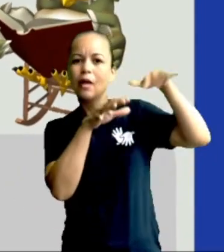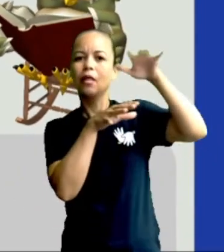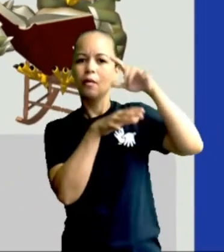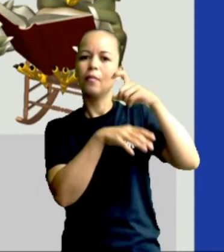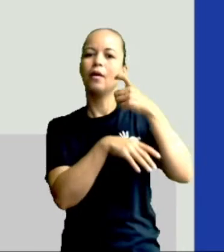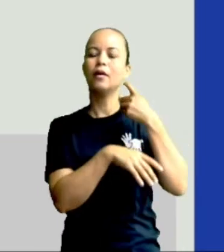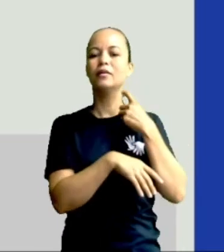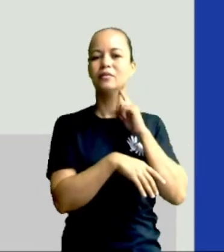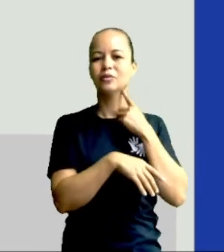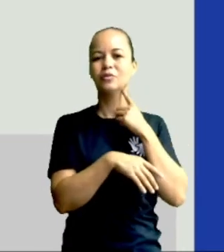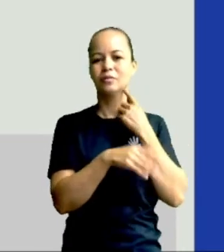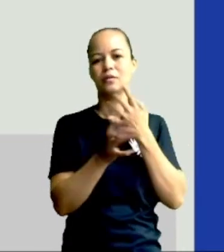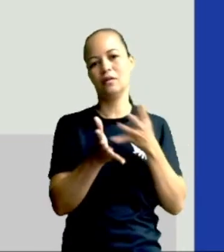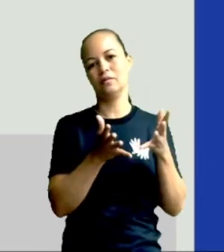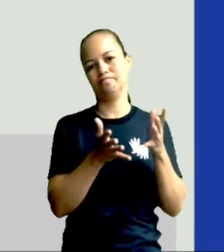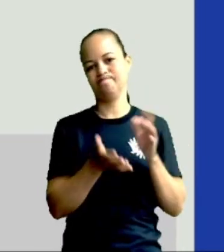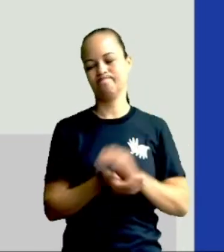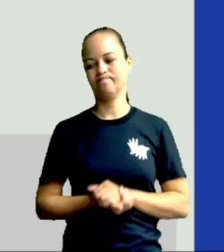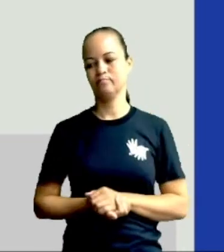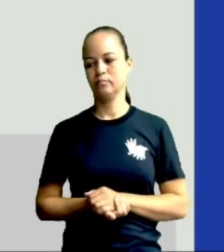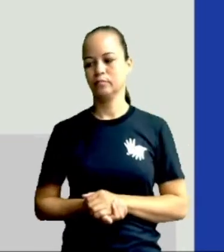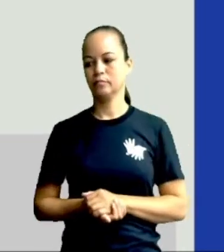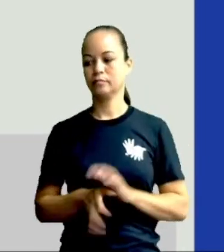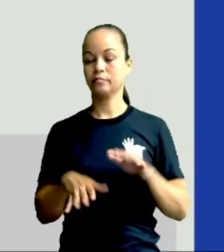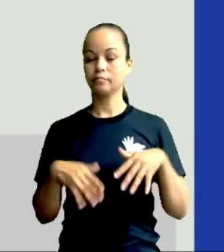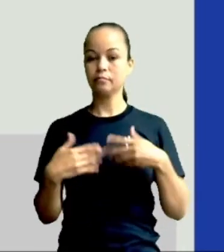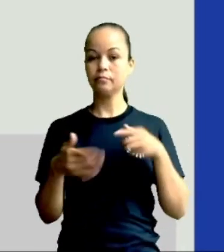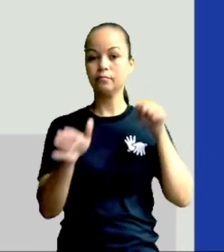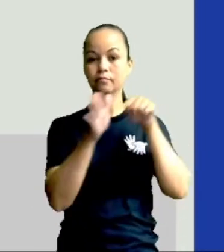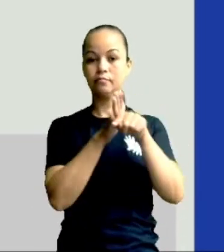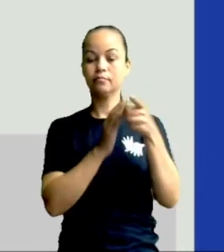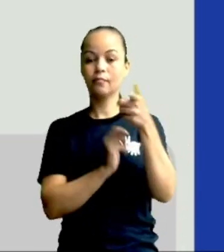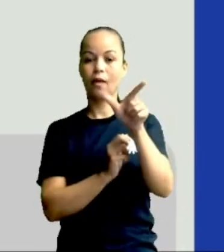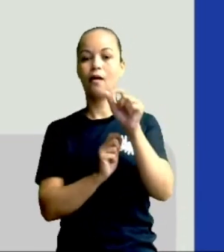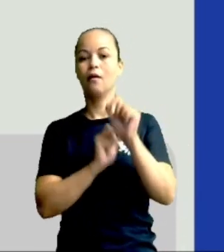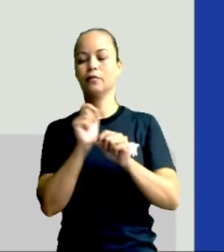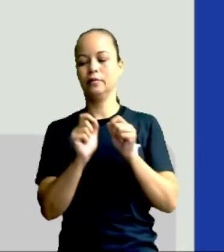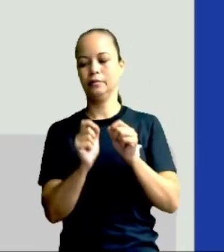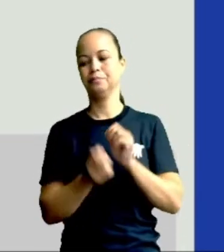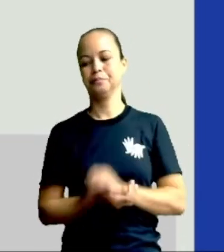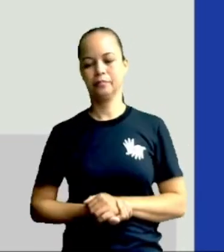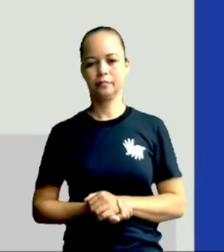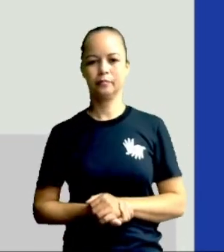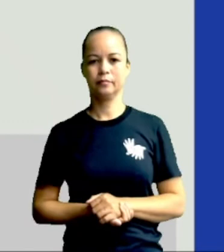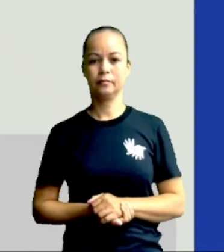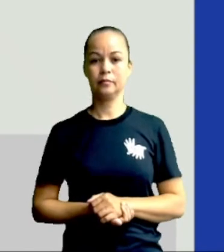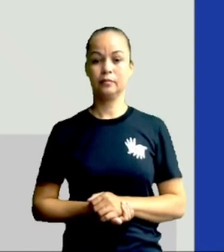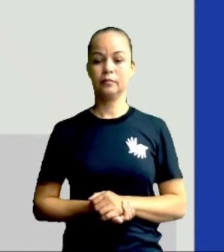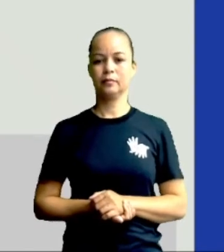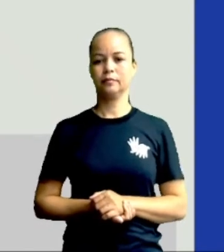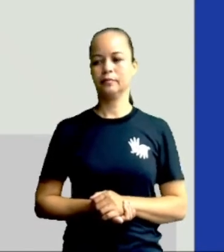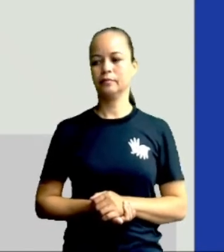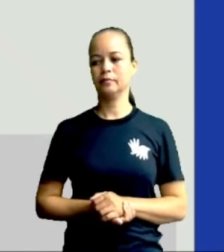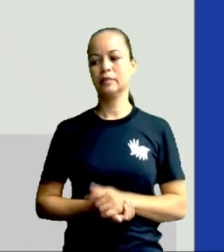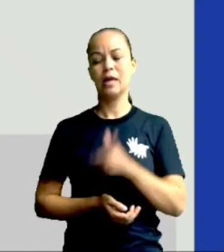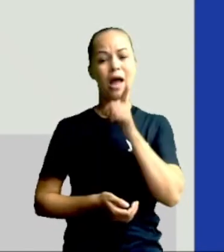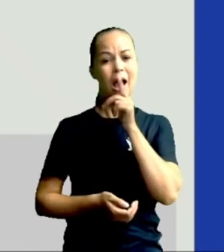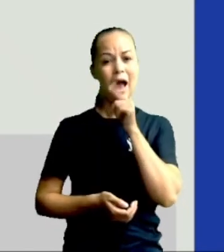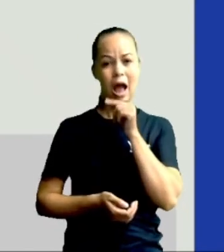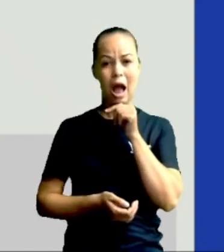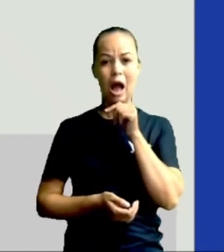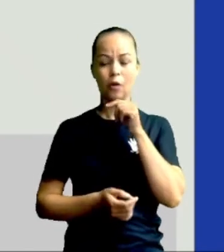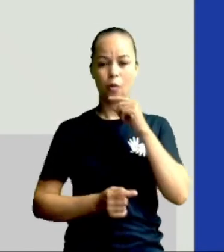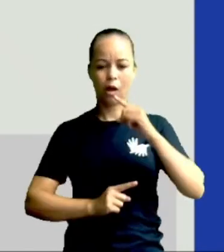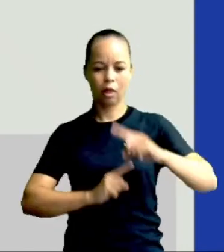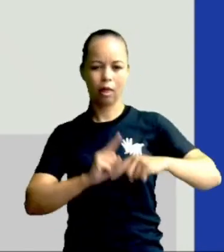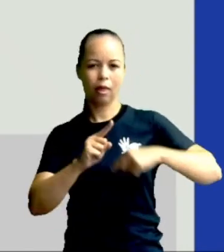coisa. E aí eu venho com uma outra pergunta. Vamos lá. A água é um recurso